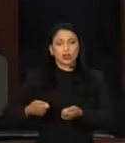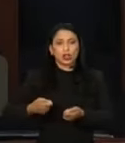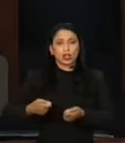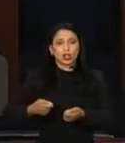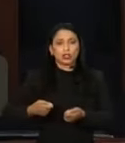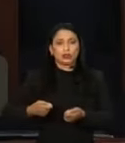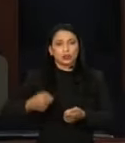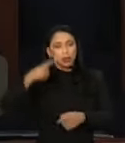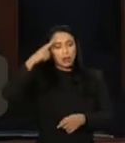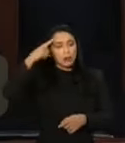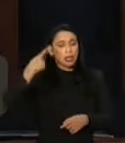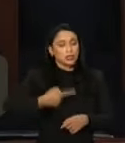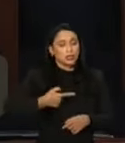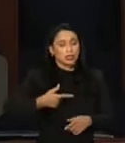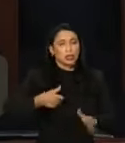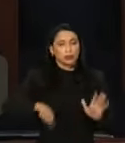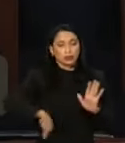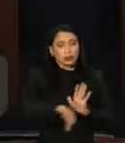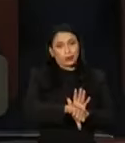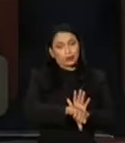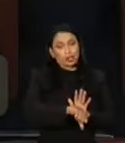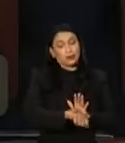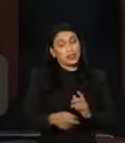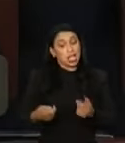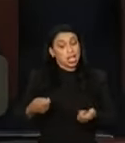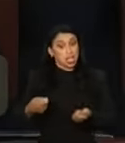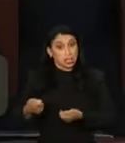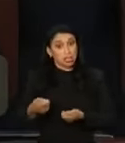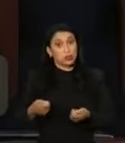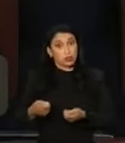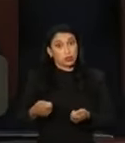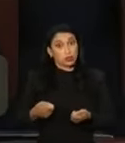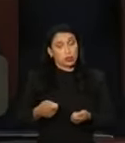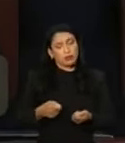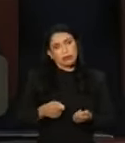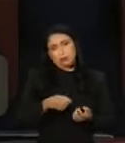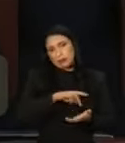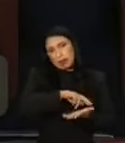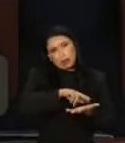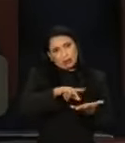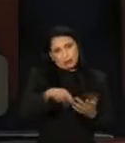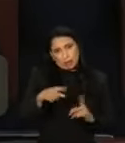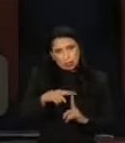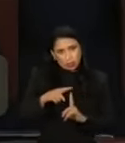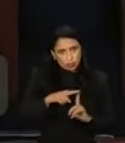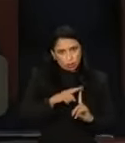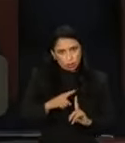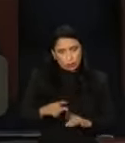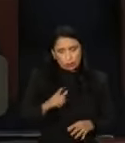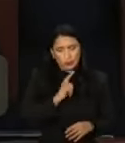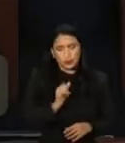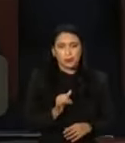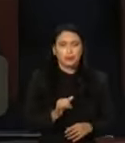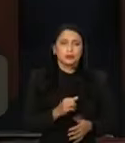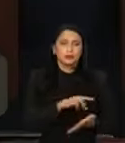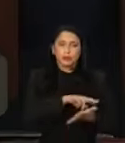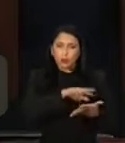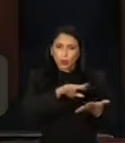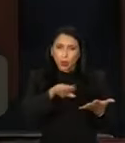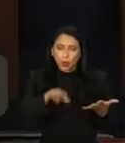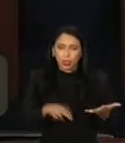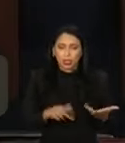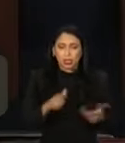crime. Esse controle pode se manifestar de várias formas. Em todas elas, o